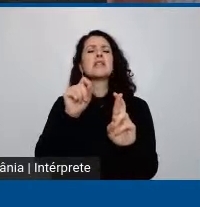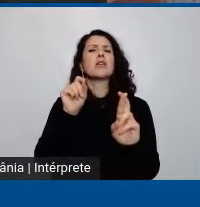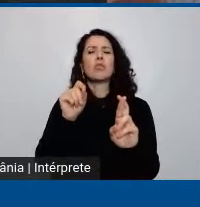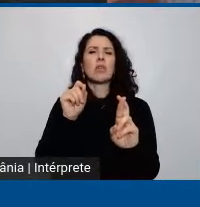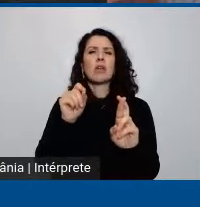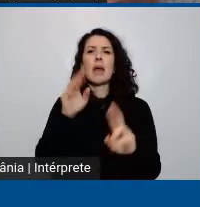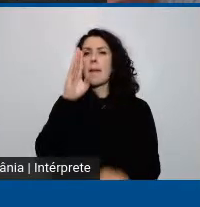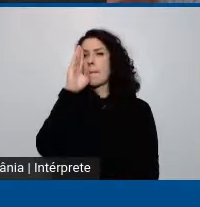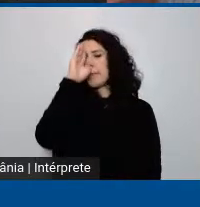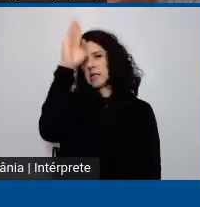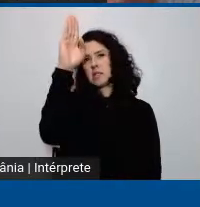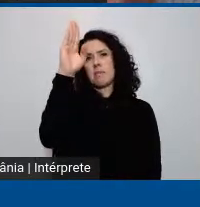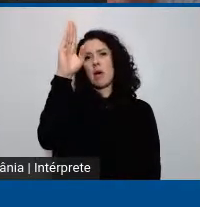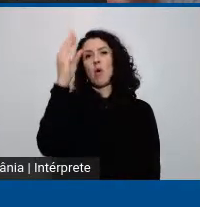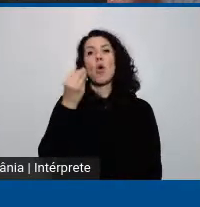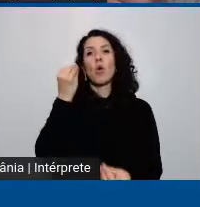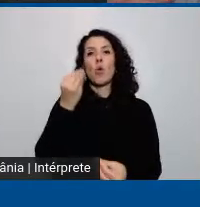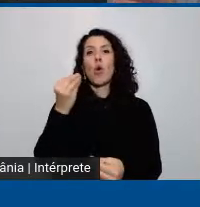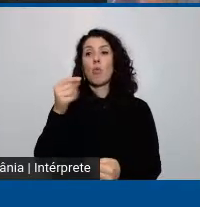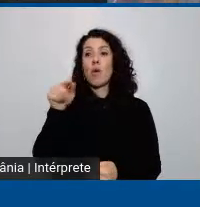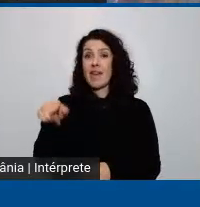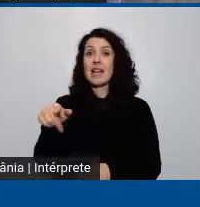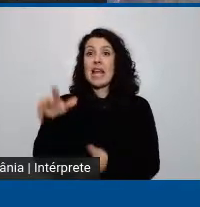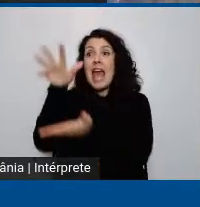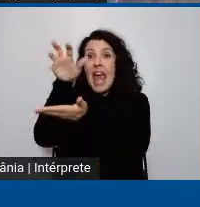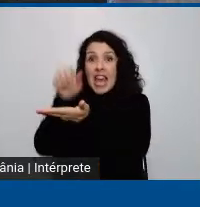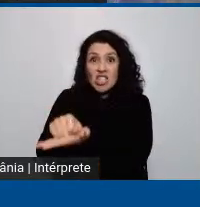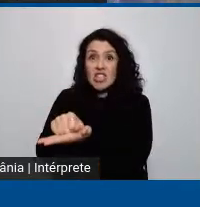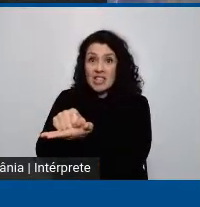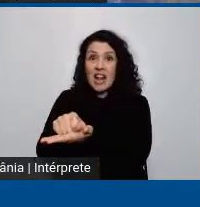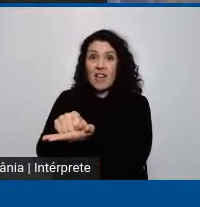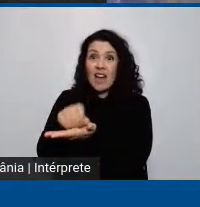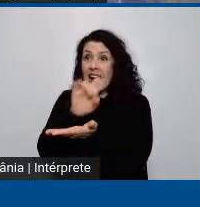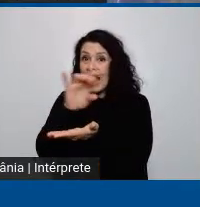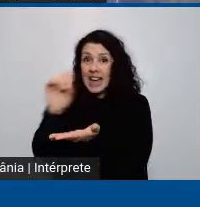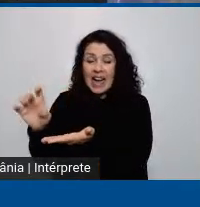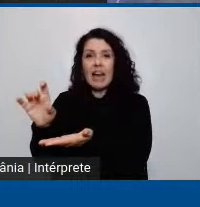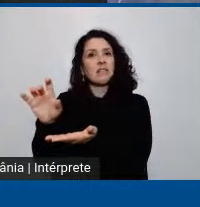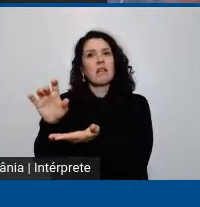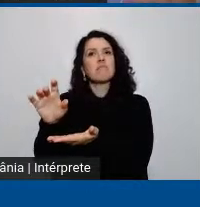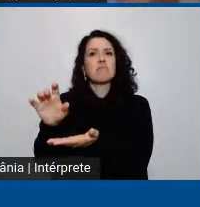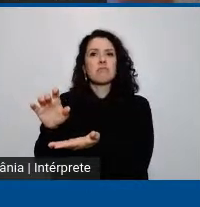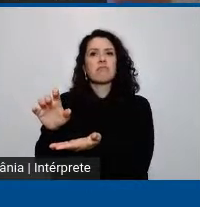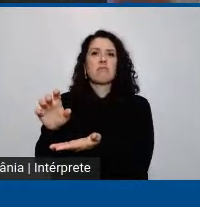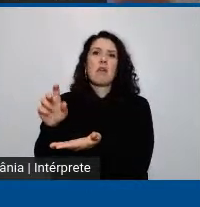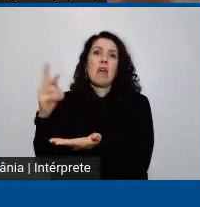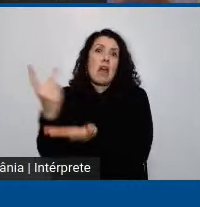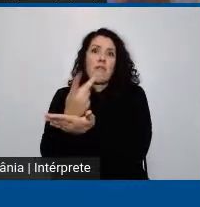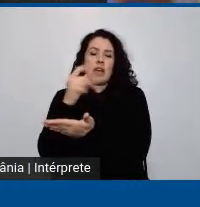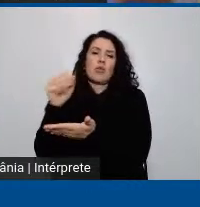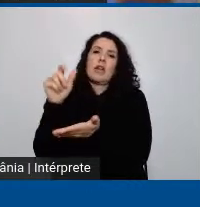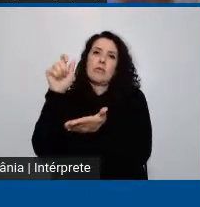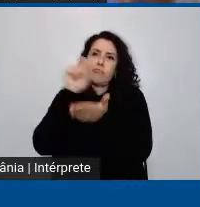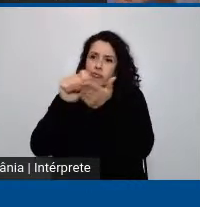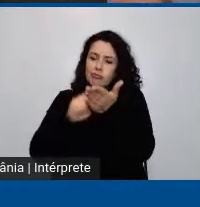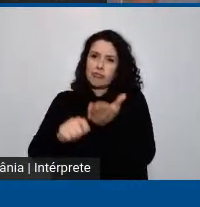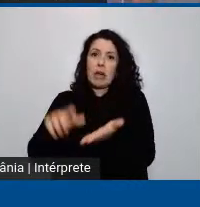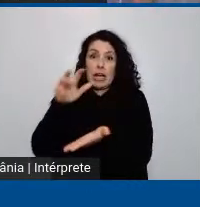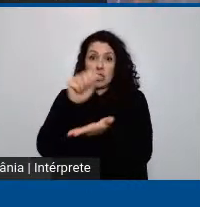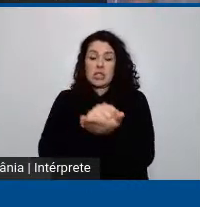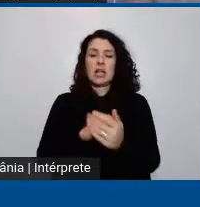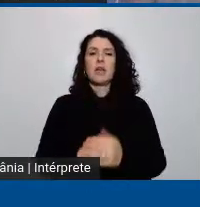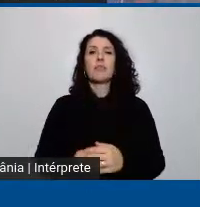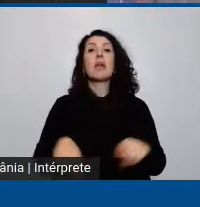o arquivo do fotógrafo, mas também equipamentos, né, de Marco Ferreiros, não só